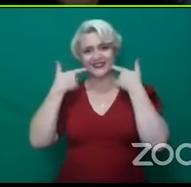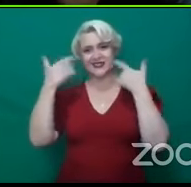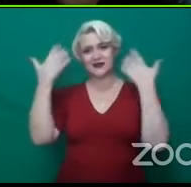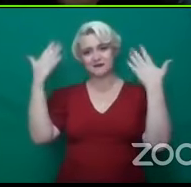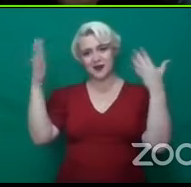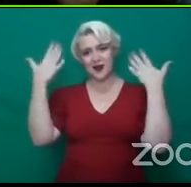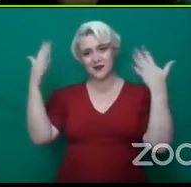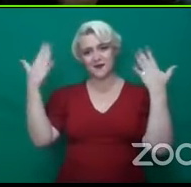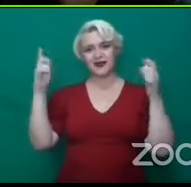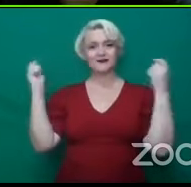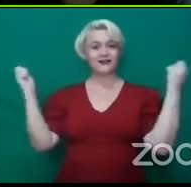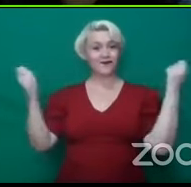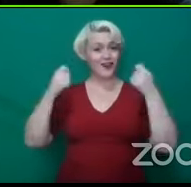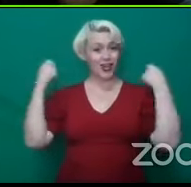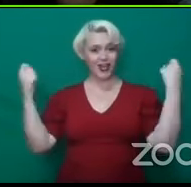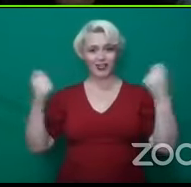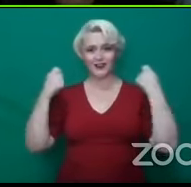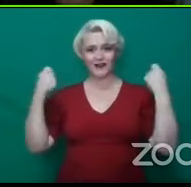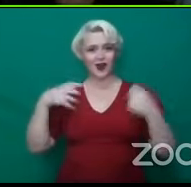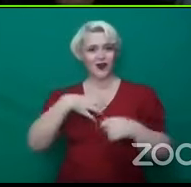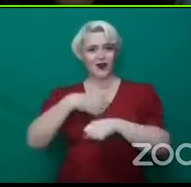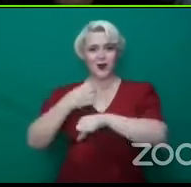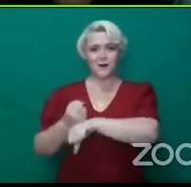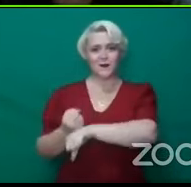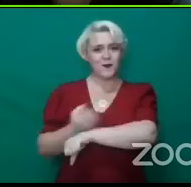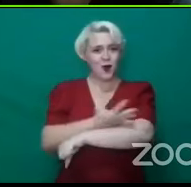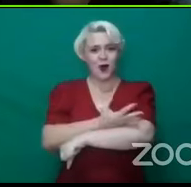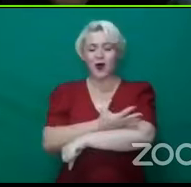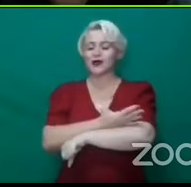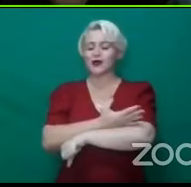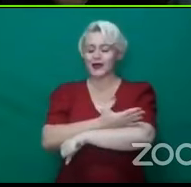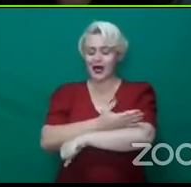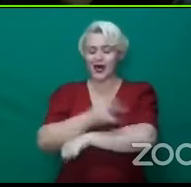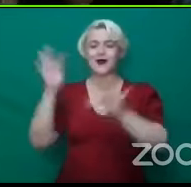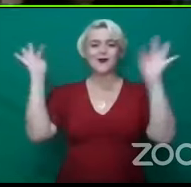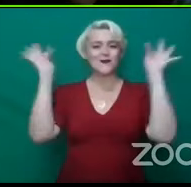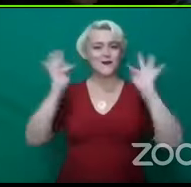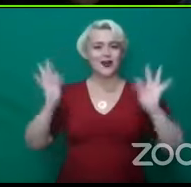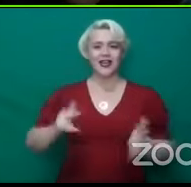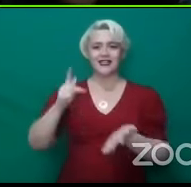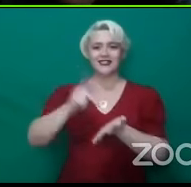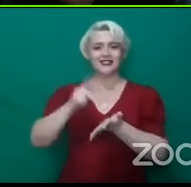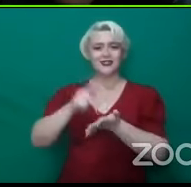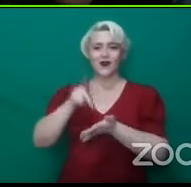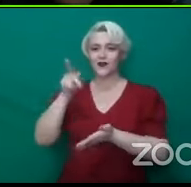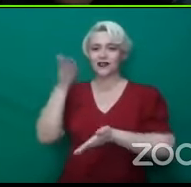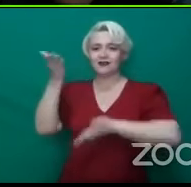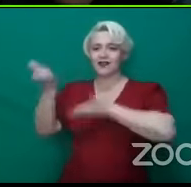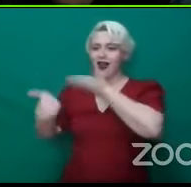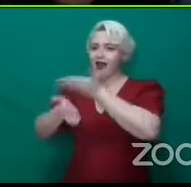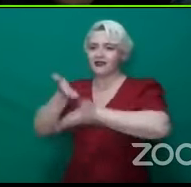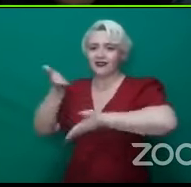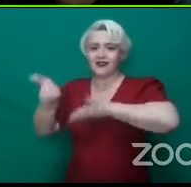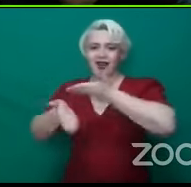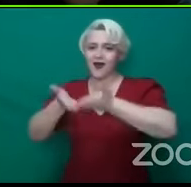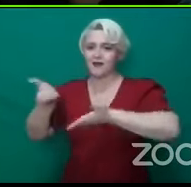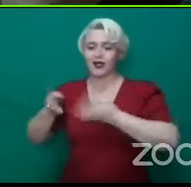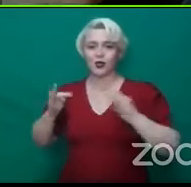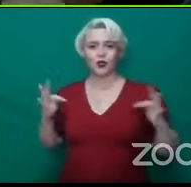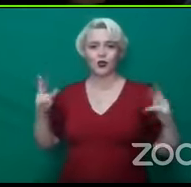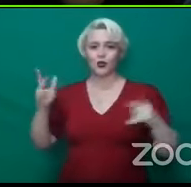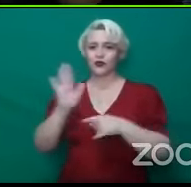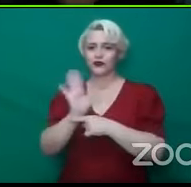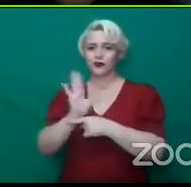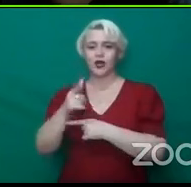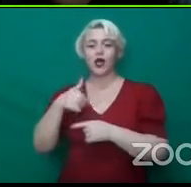pelo festival. Eu tô muito emocionado, muito, muito feliz aí, né? O tratamento que vocês deram para todos os filmes. Eu